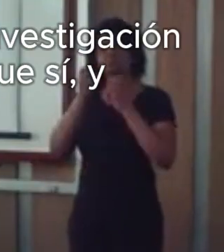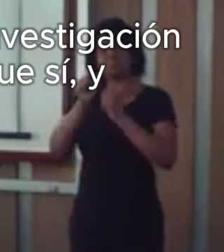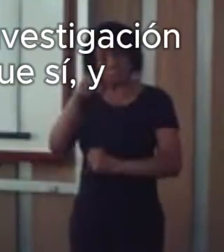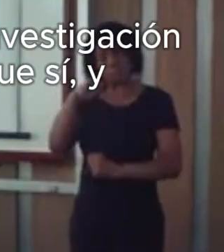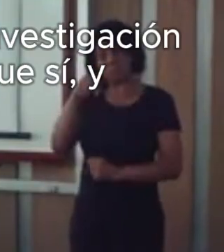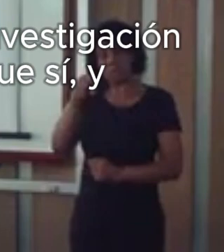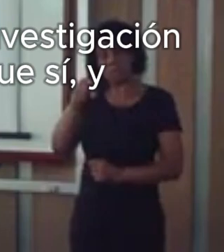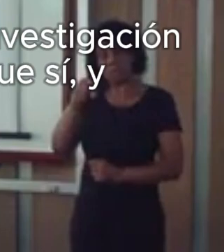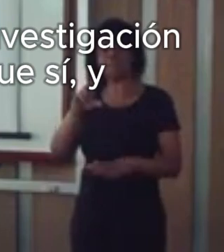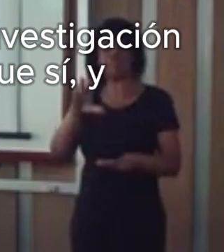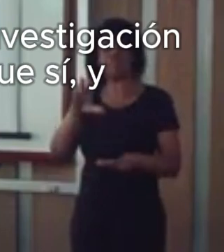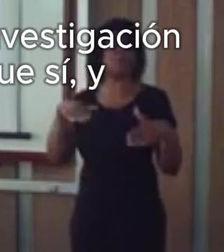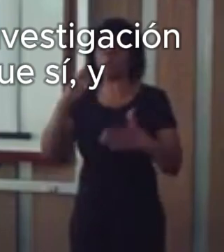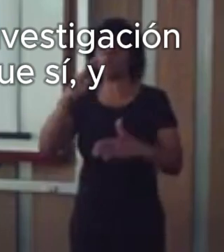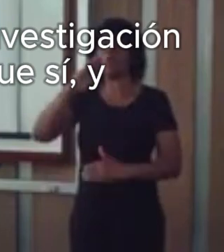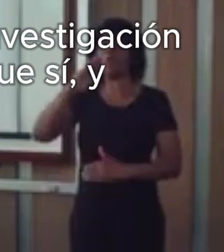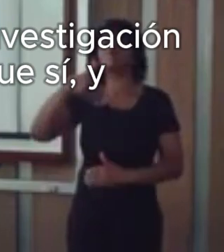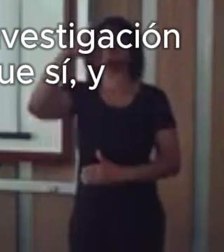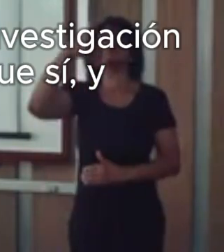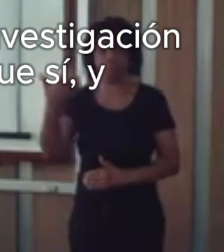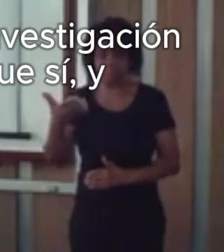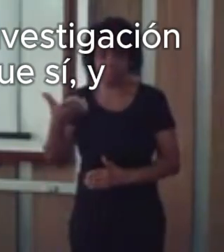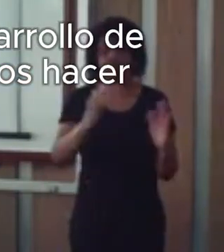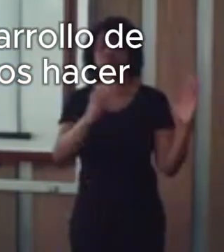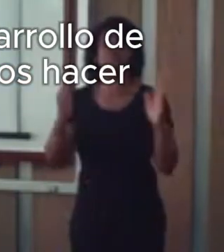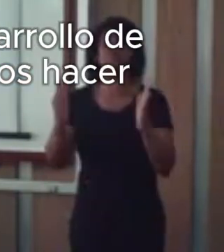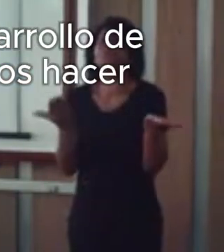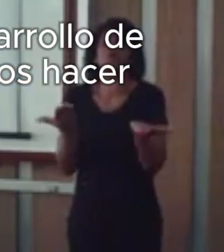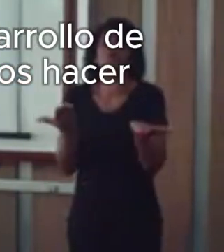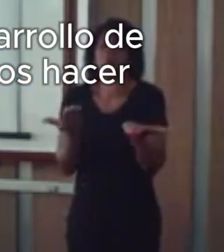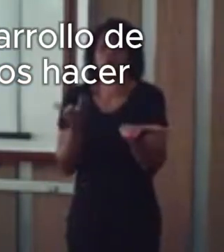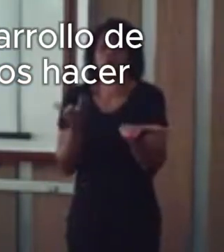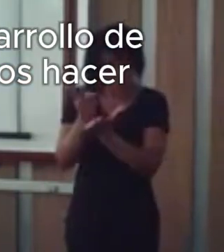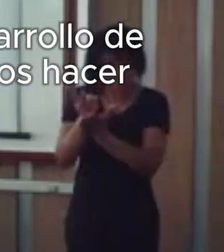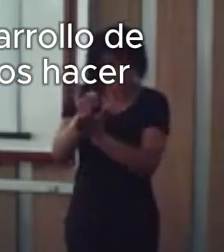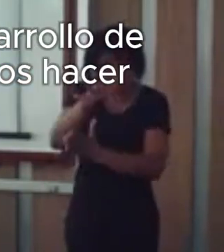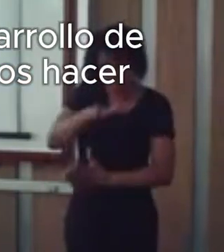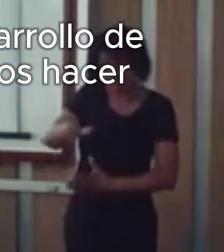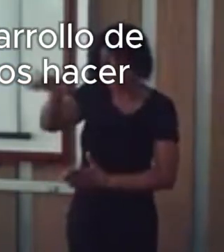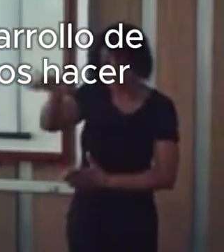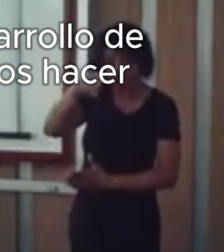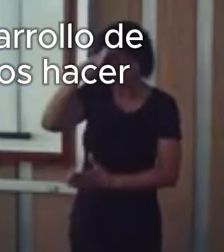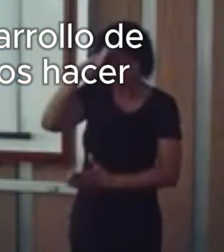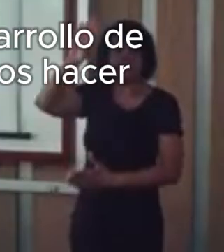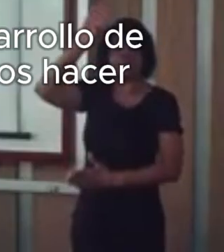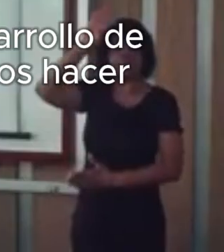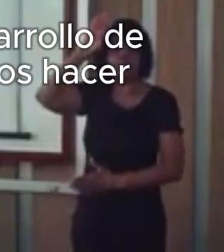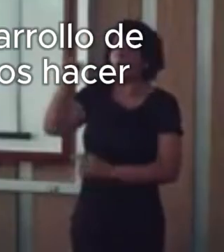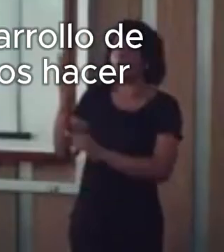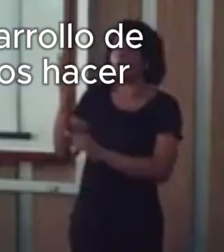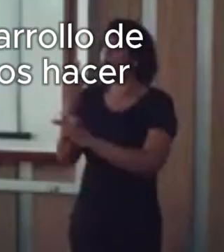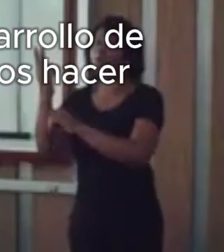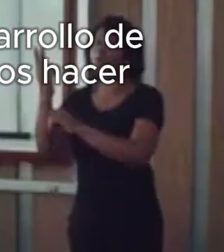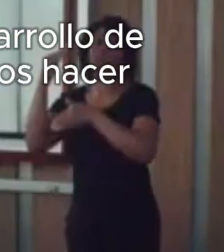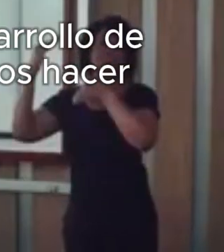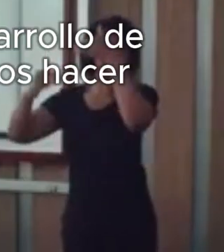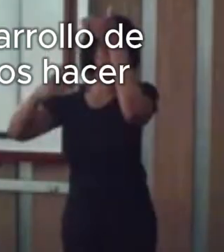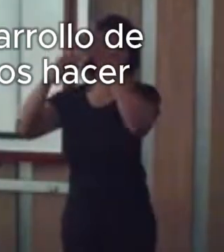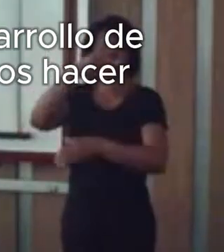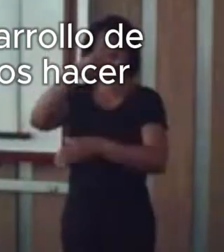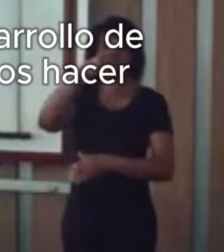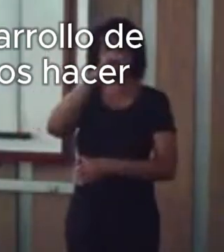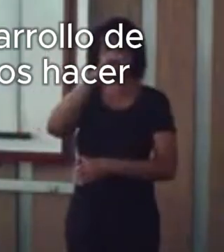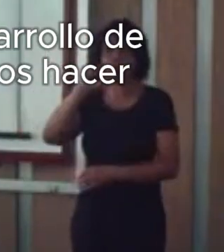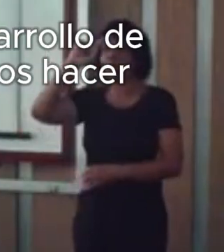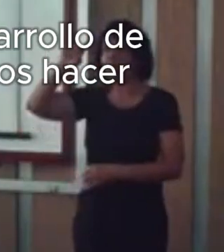E aí, qual era a próxima etapa? O que fazer agora? Né? Continuar no ambiente acadêmico ou buscar o desenvolvimento da polilaminina para